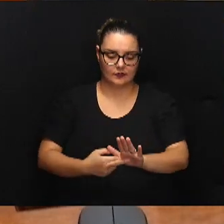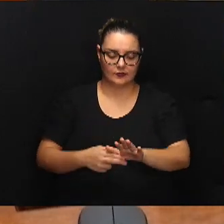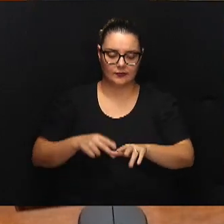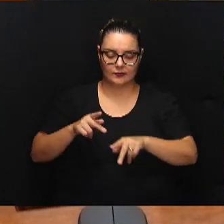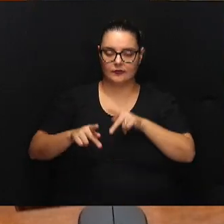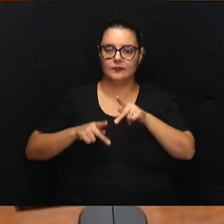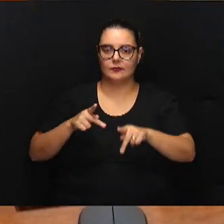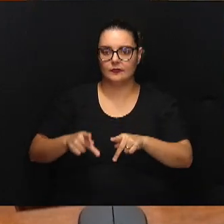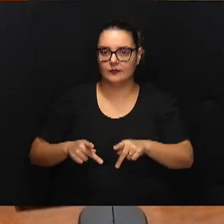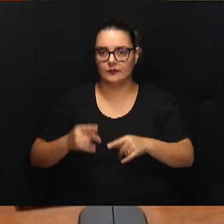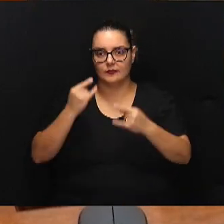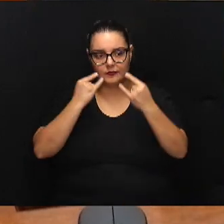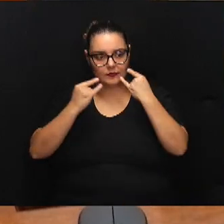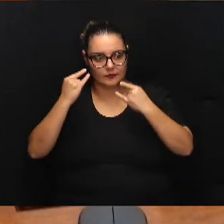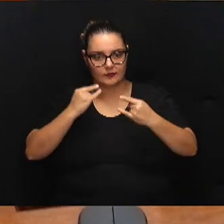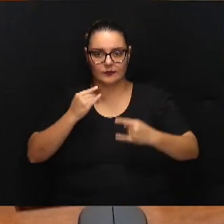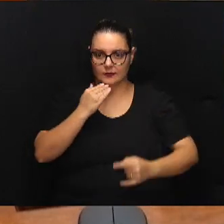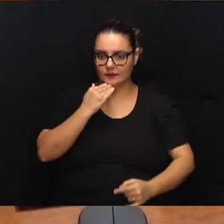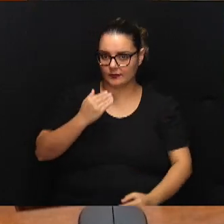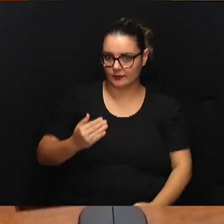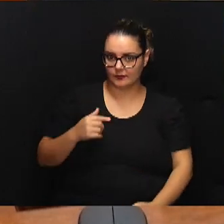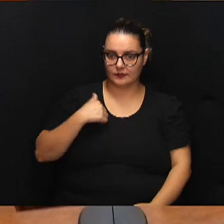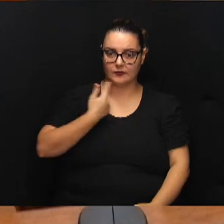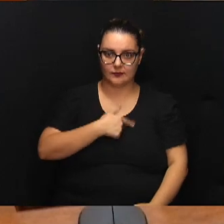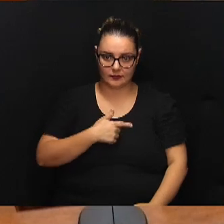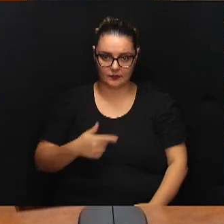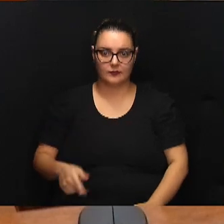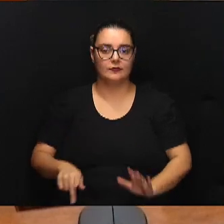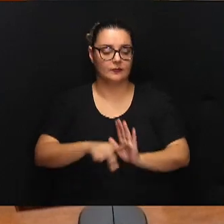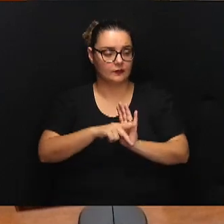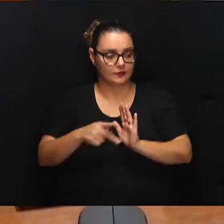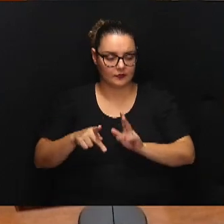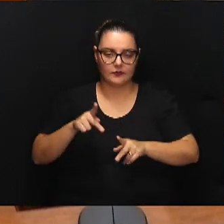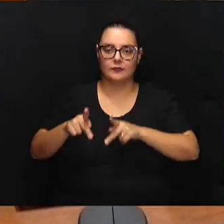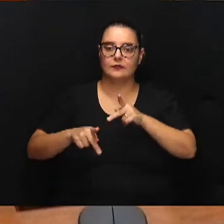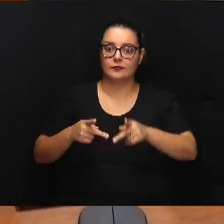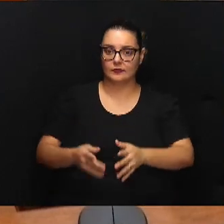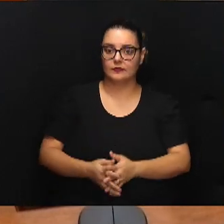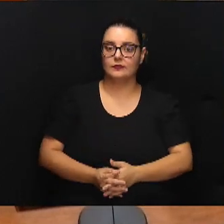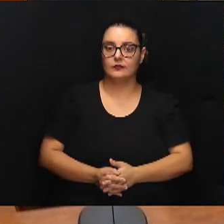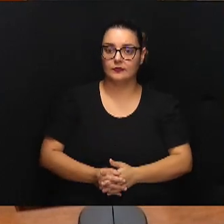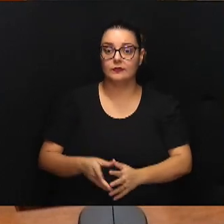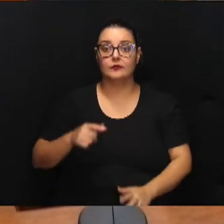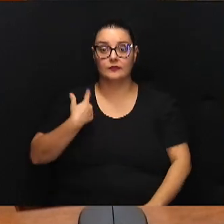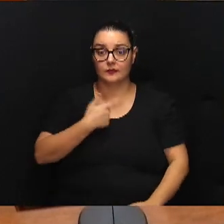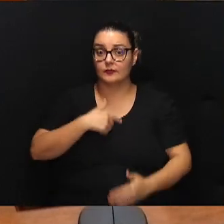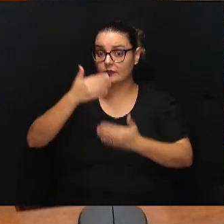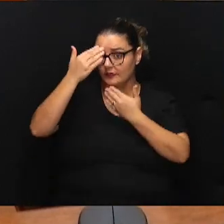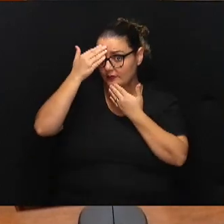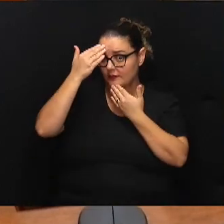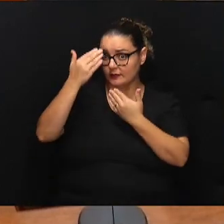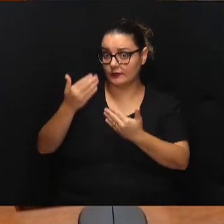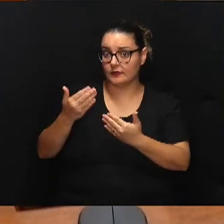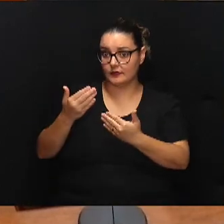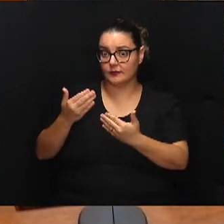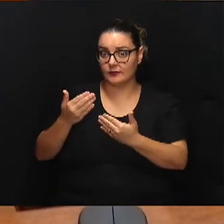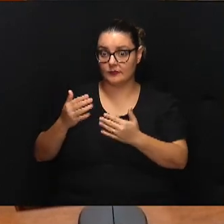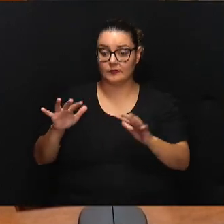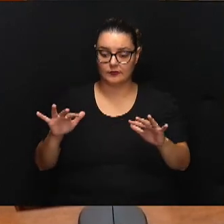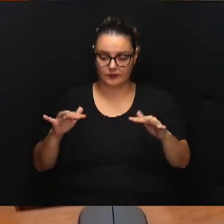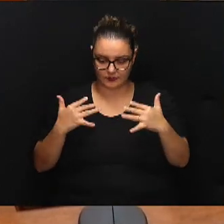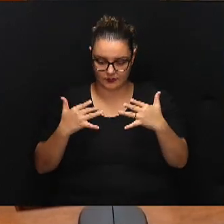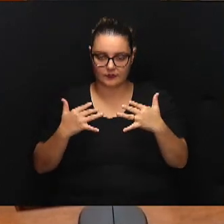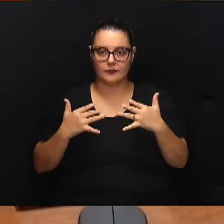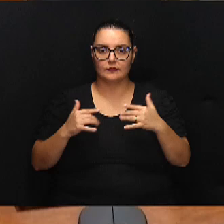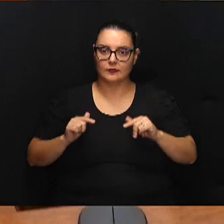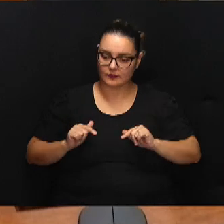população, dos interesses, das demandas, nós somos parte dessa população e a gente agradece muito por nos enxergar, por